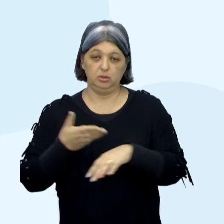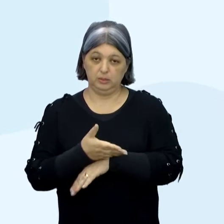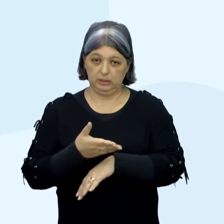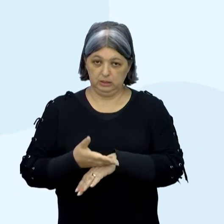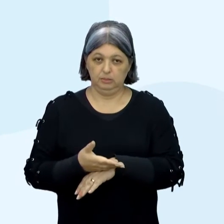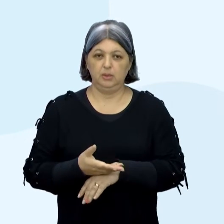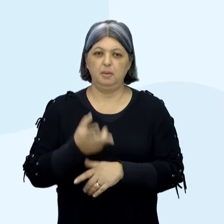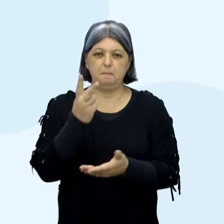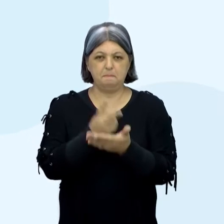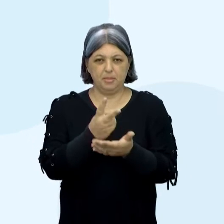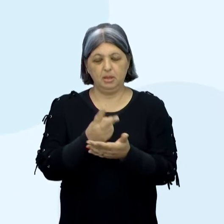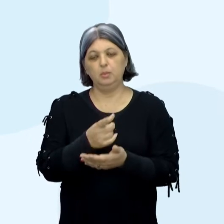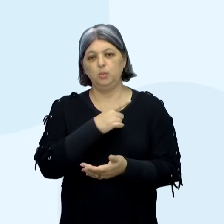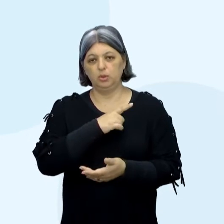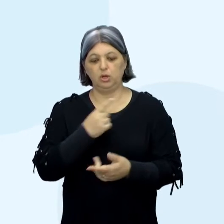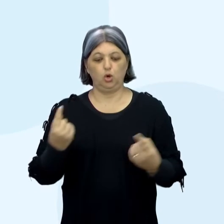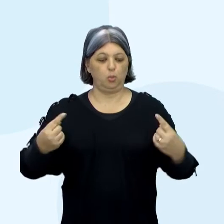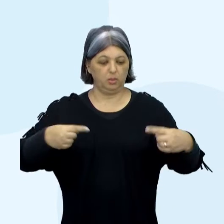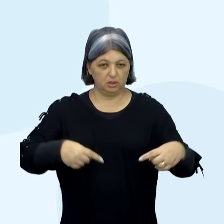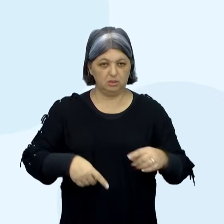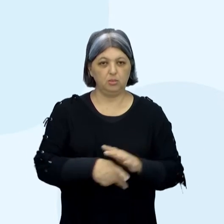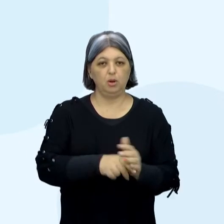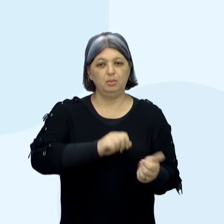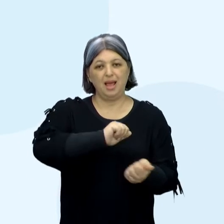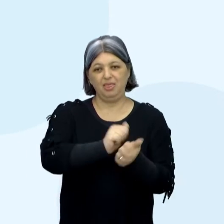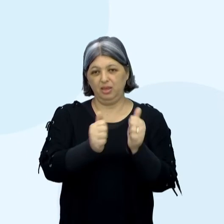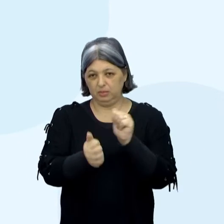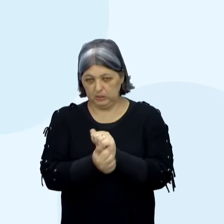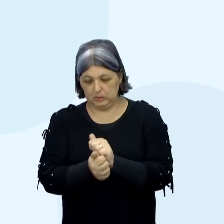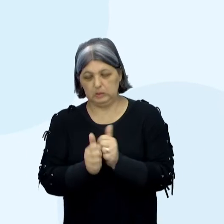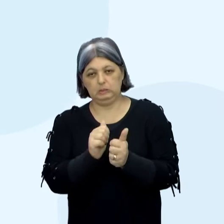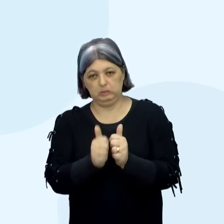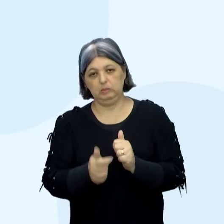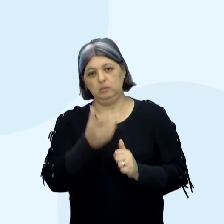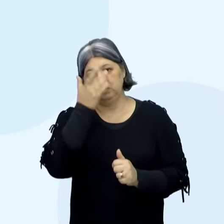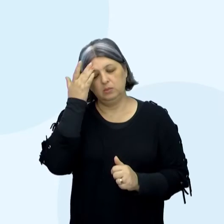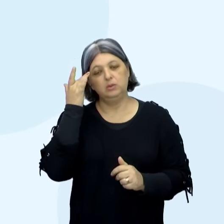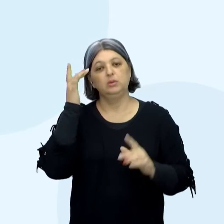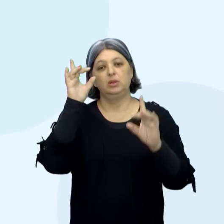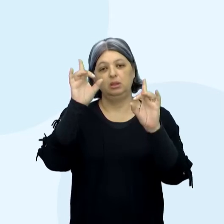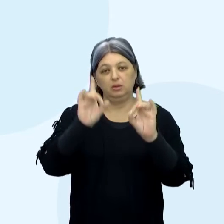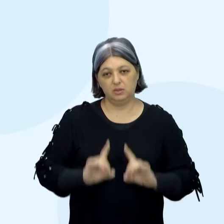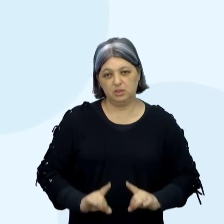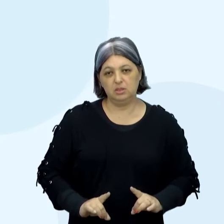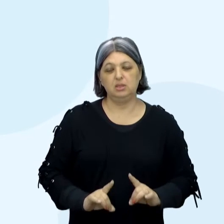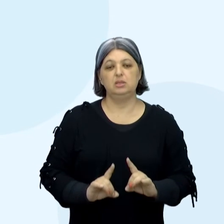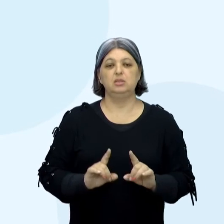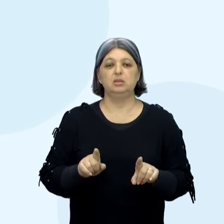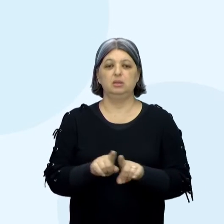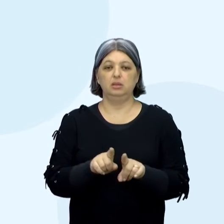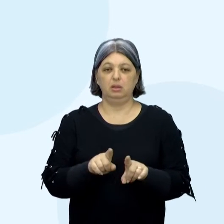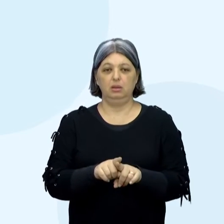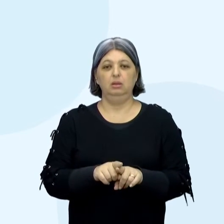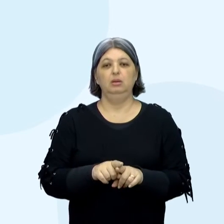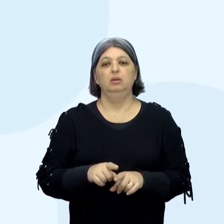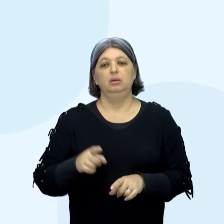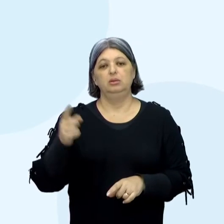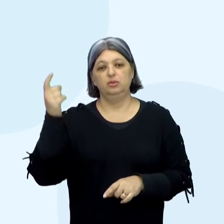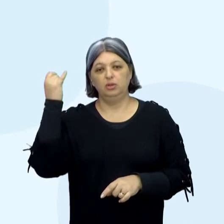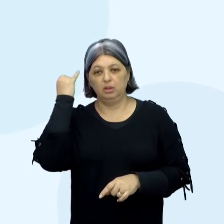haja competições, jogos adaptados para deficientes físicos, intelectuais e outras pessoas